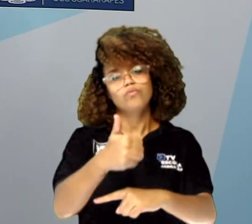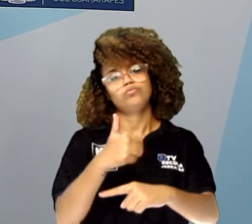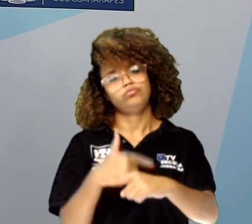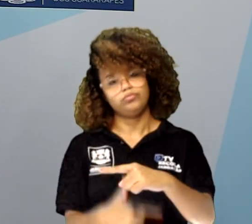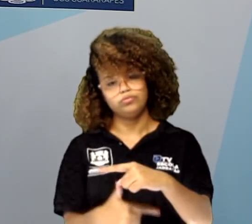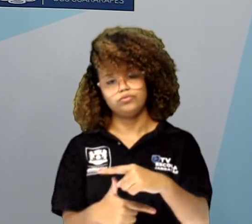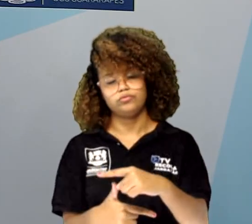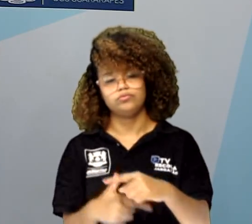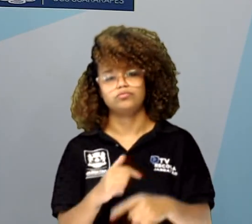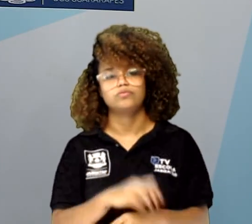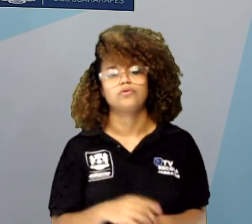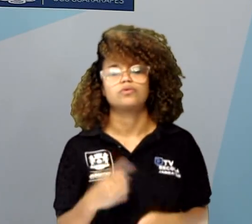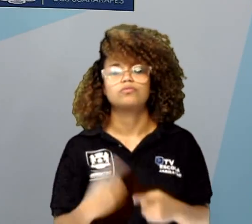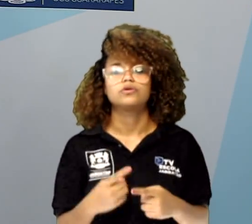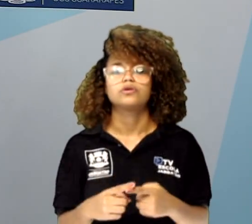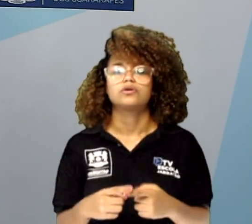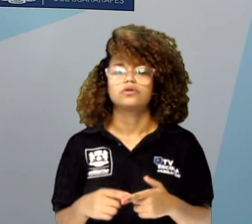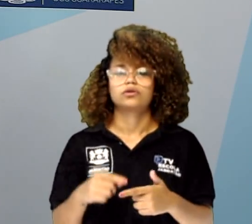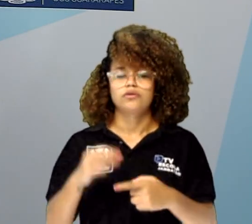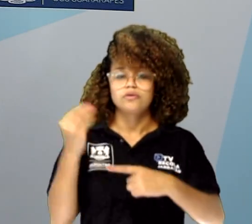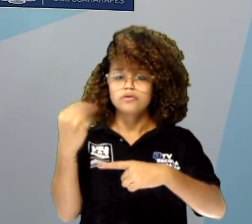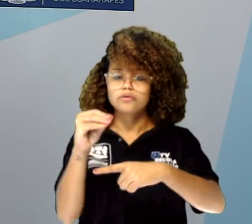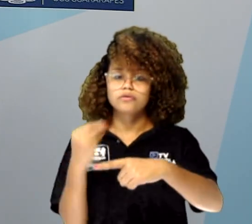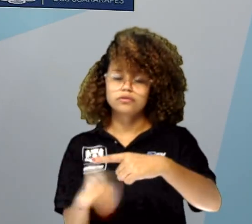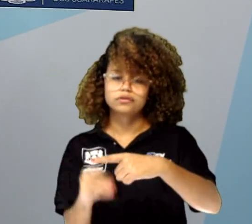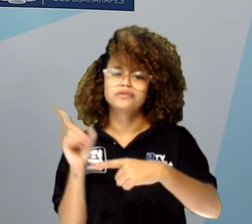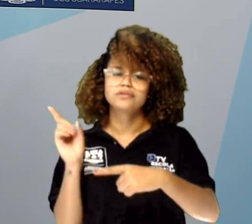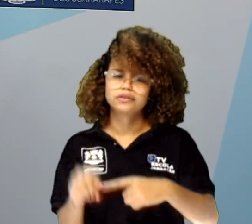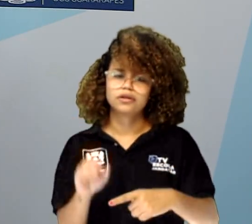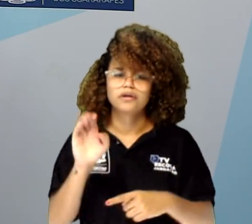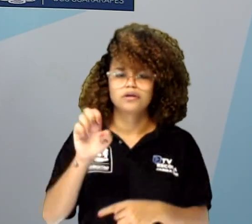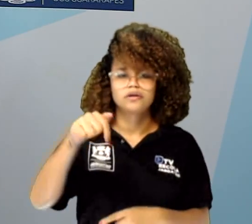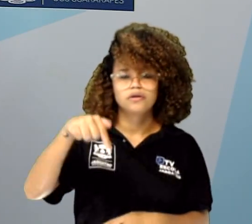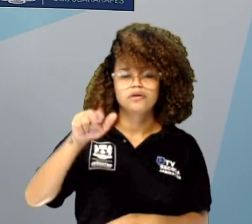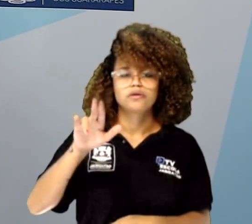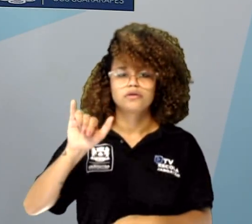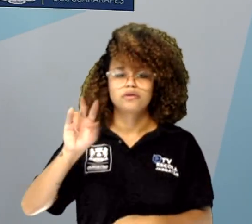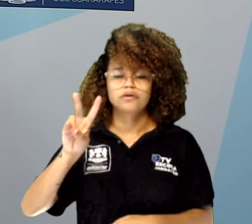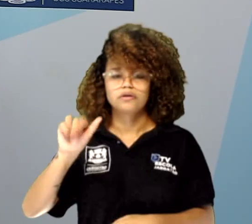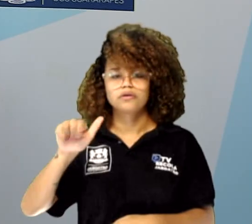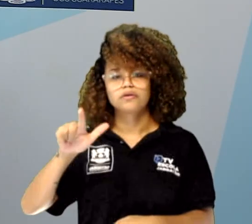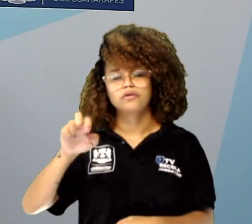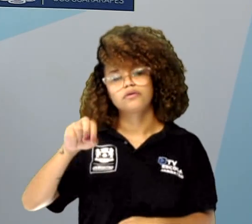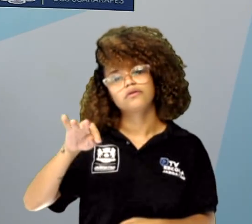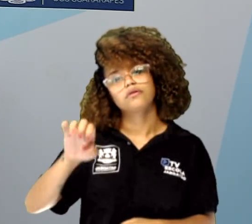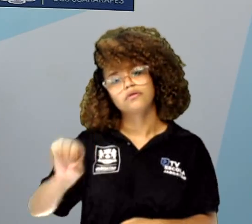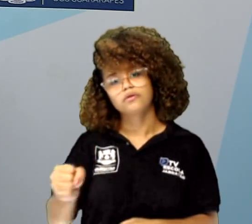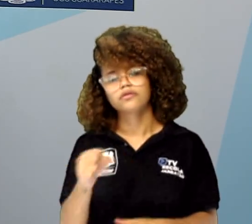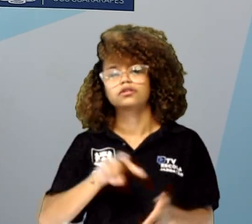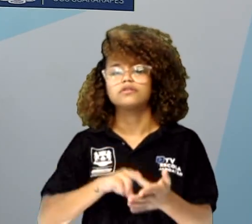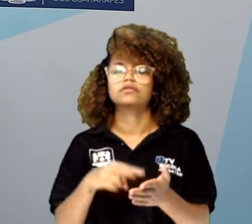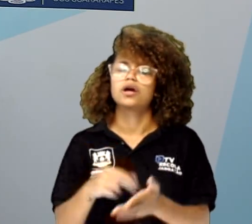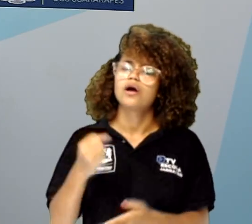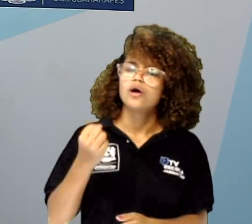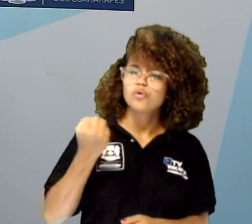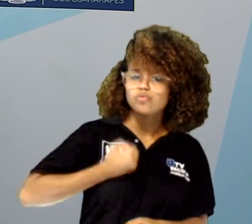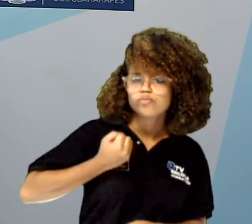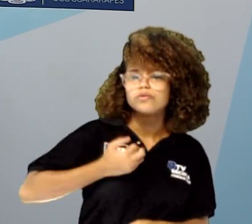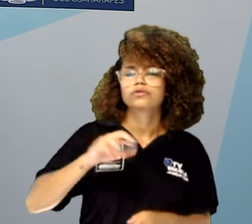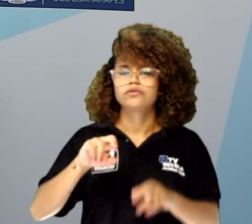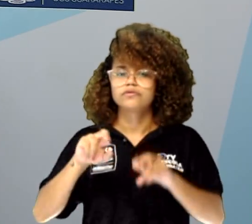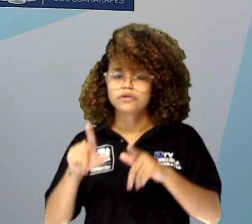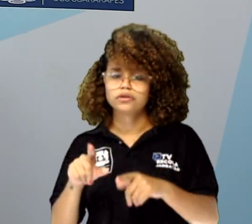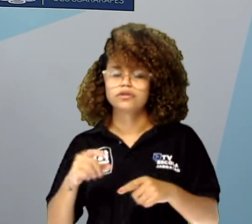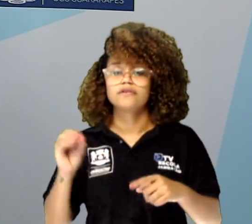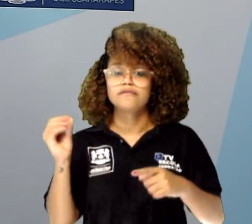tem aí frações que são equivalentes, números diferentes formando as frações, mas que representam a mesma